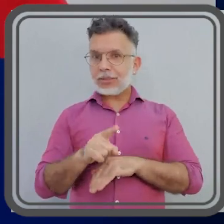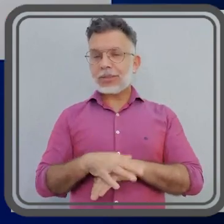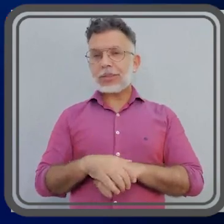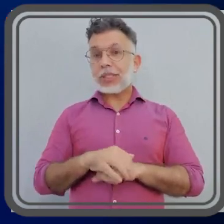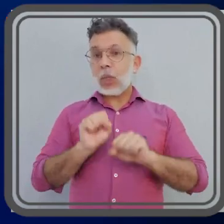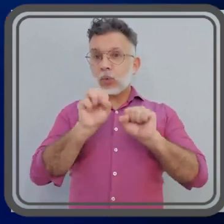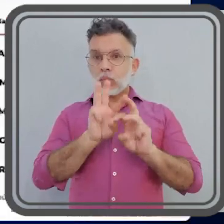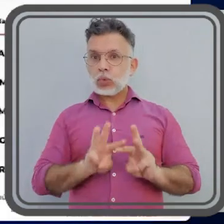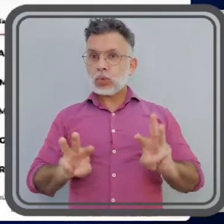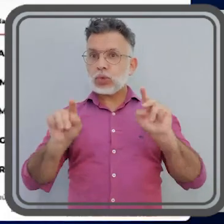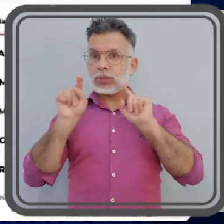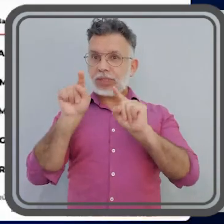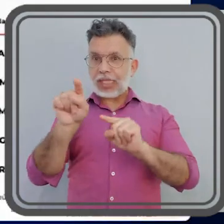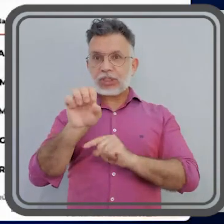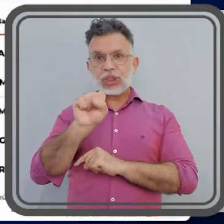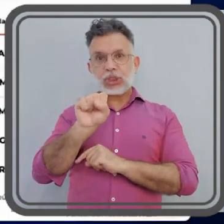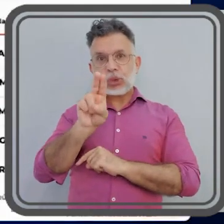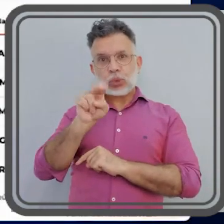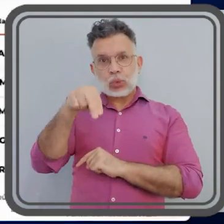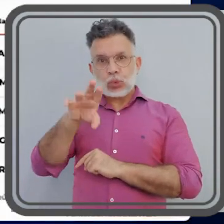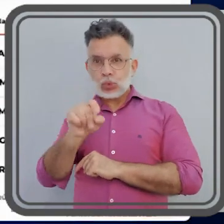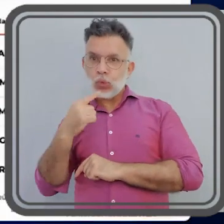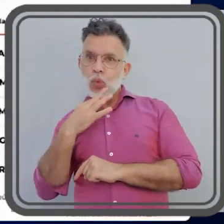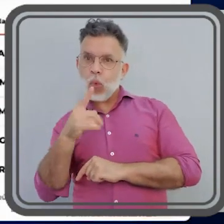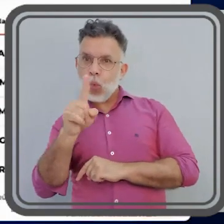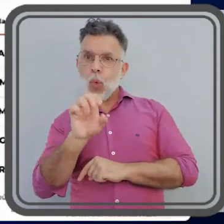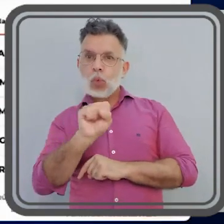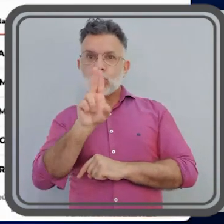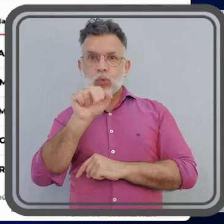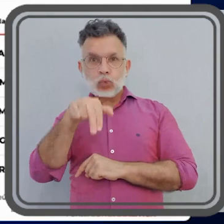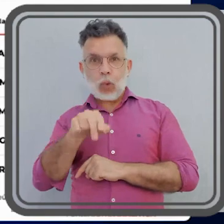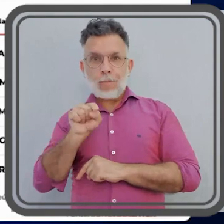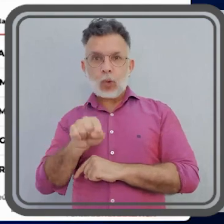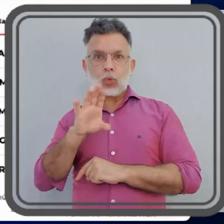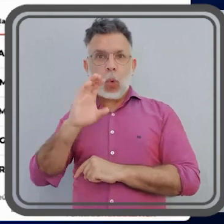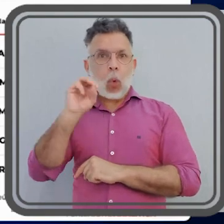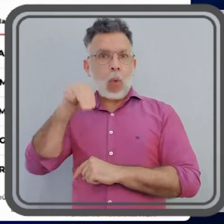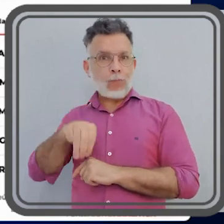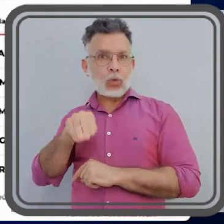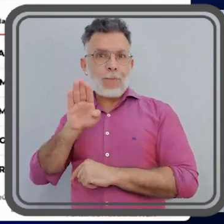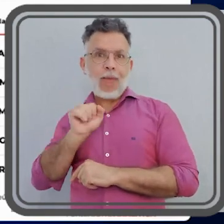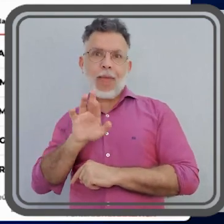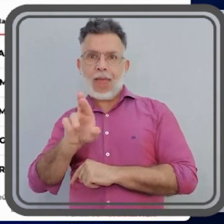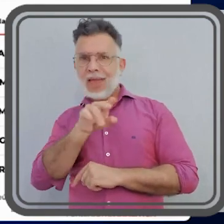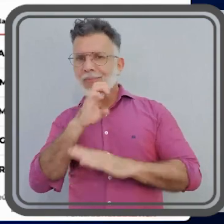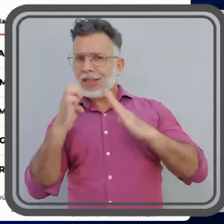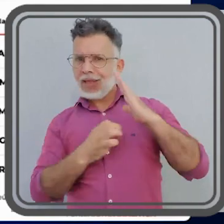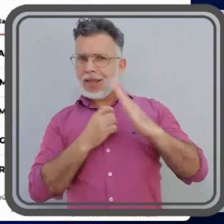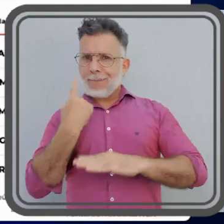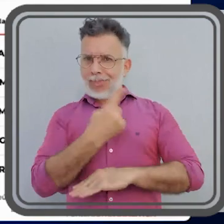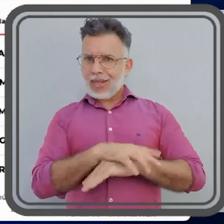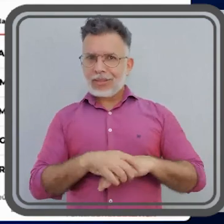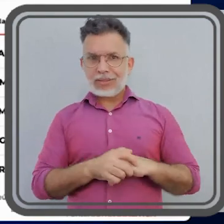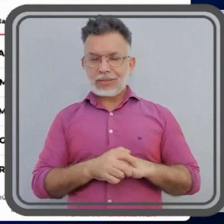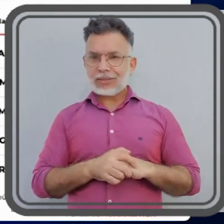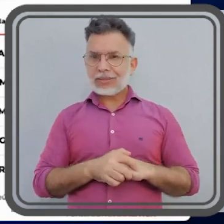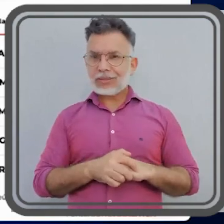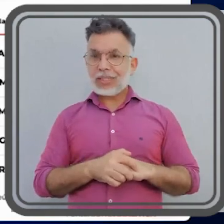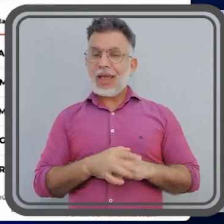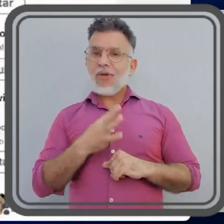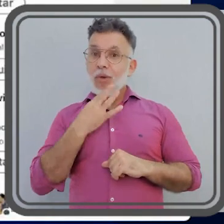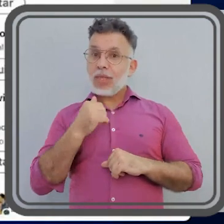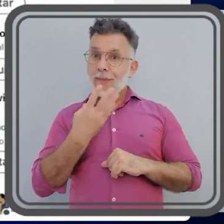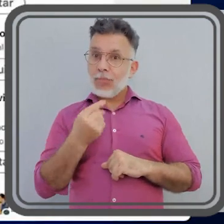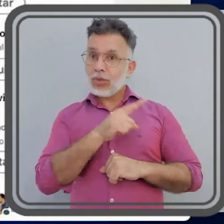site da Suno, tá? Para quem quiser conhecer mais, suno.com.br, né? Uma das empresas do Thiagão ali, do Xará, com certeza você vai conhecer